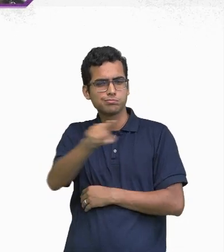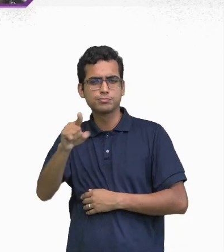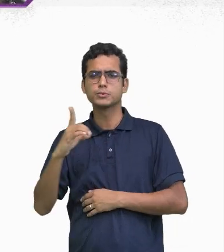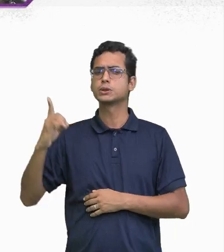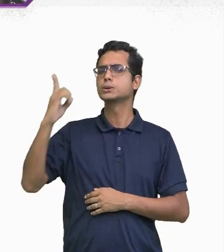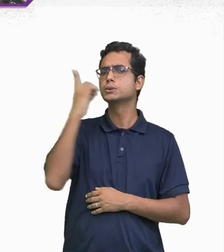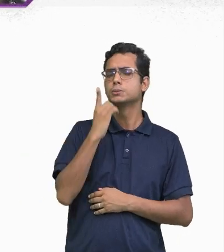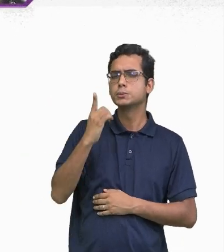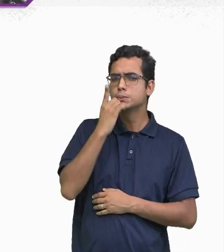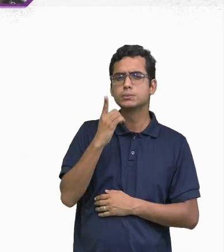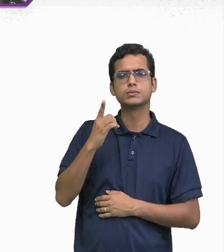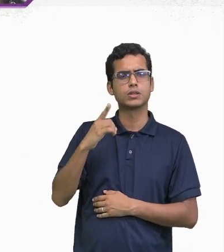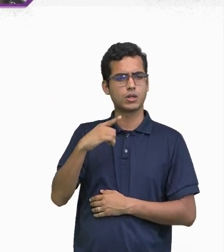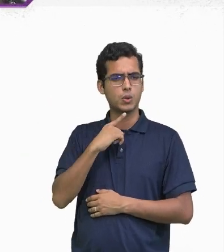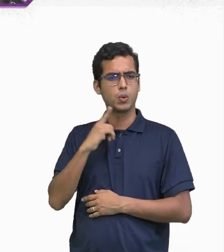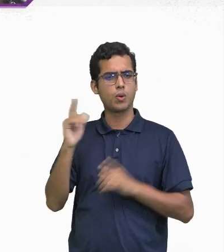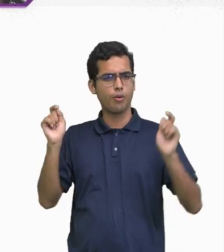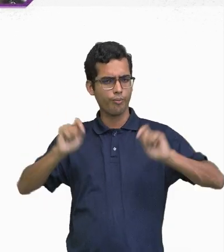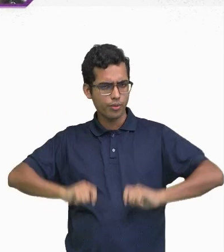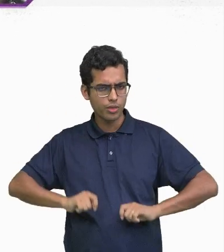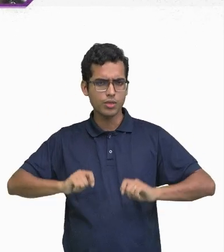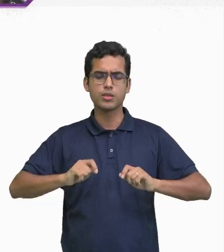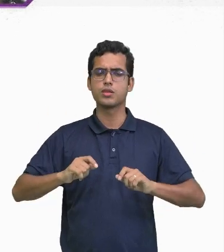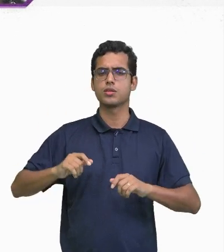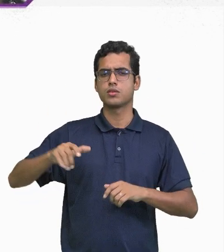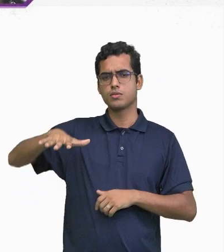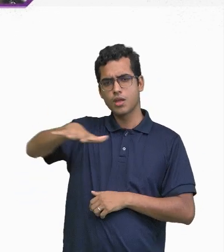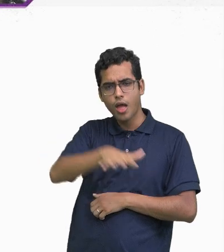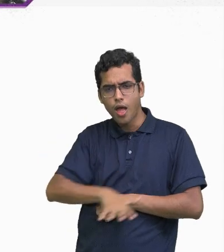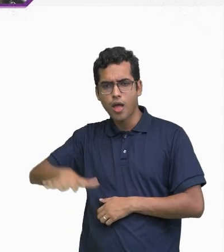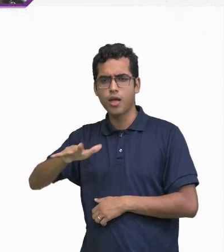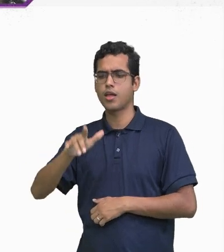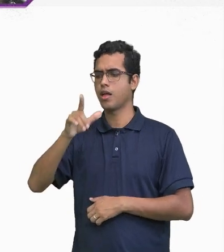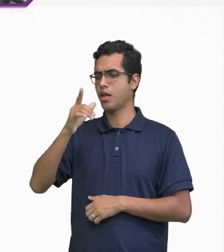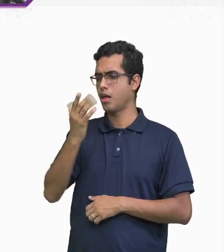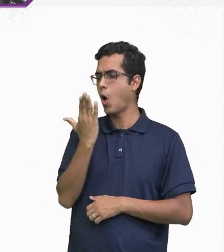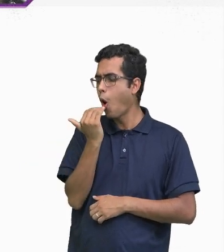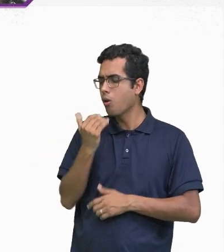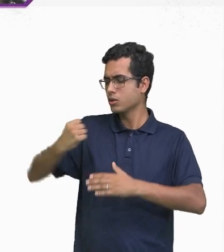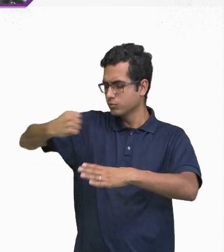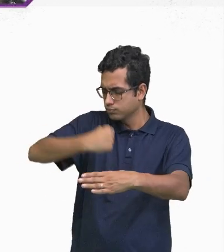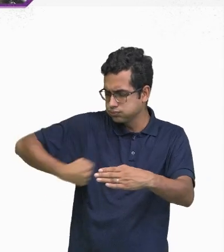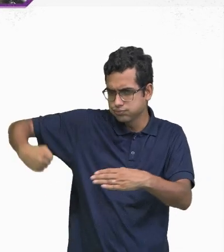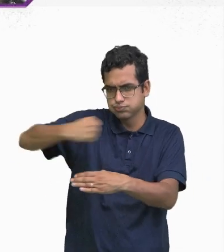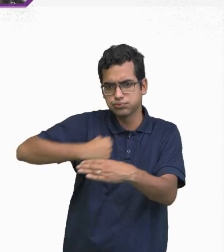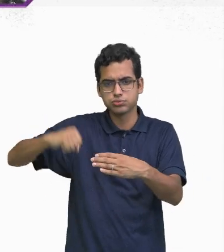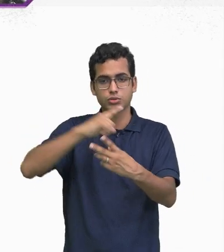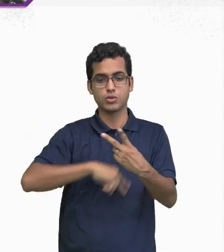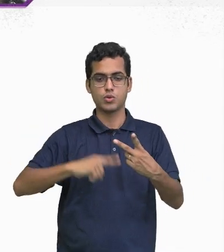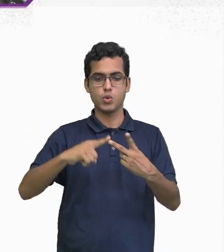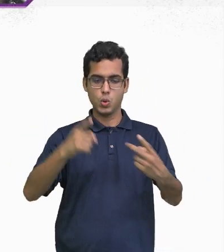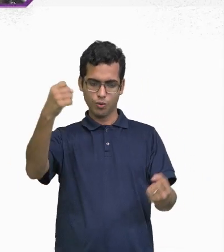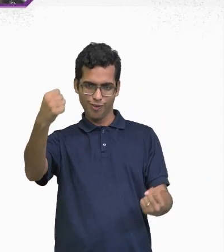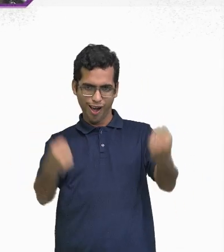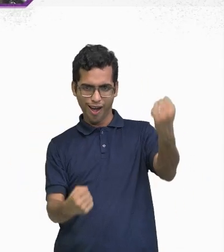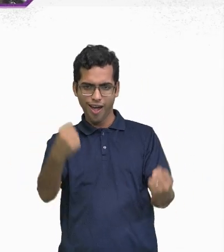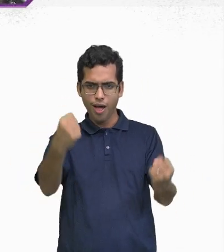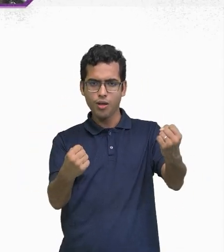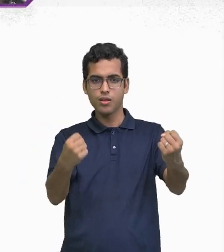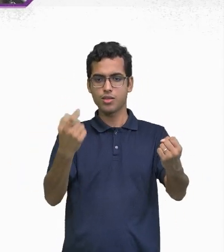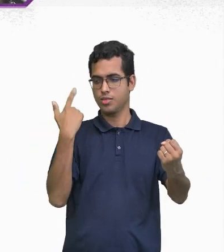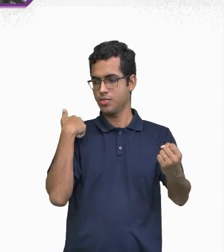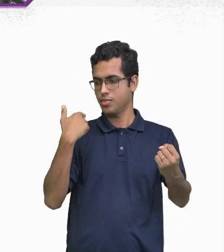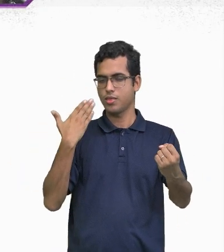vê aí a aplicação de volume e capacidade no dia a dia na cozinha, quando você vai transportar alguma coisa ali na mala do carro, ou então, quando se